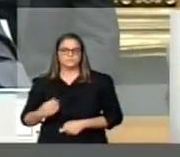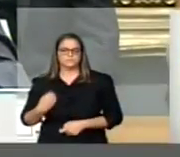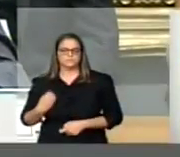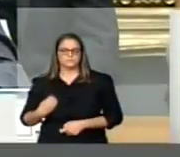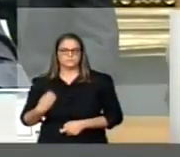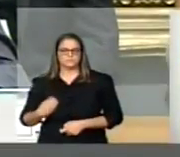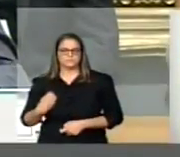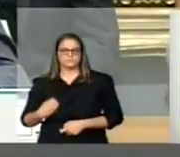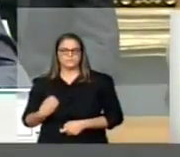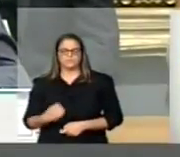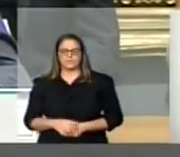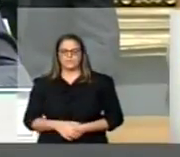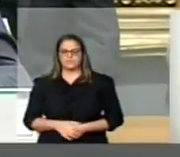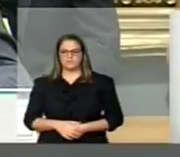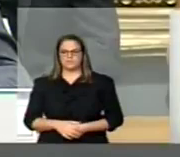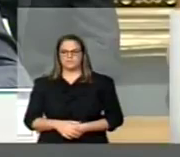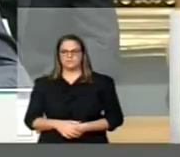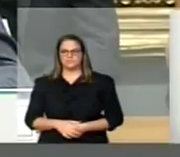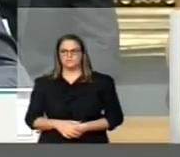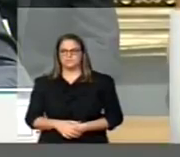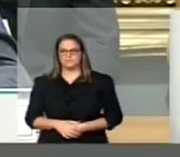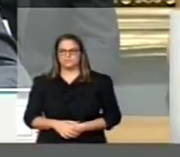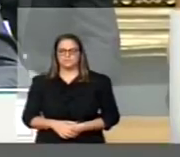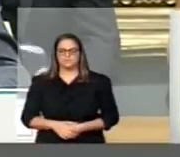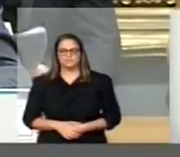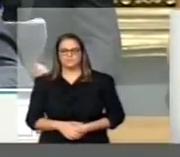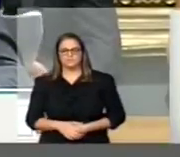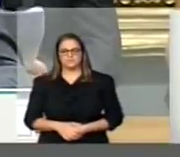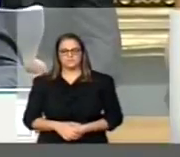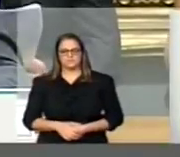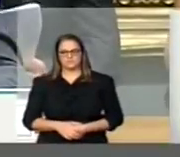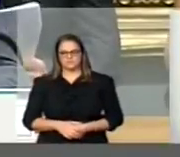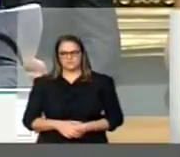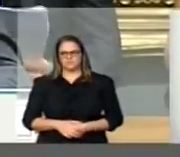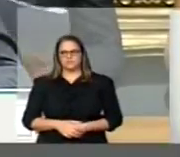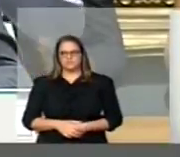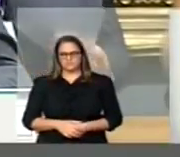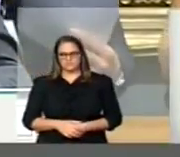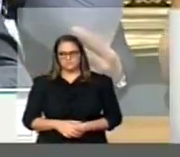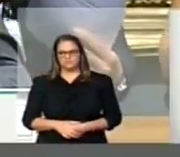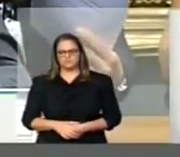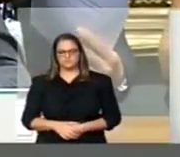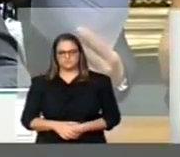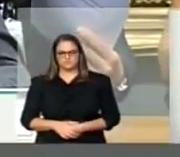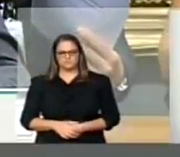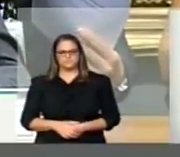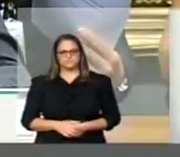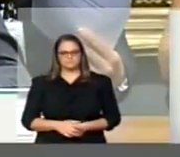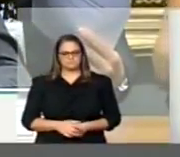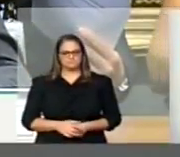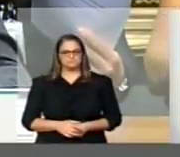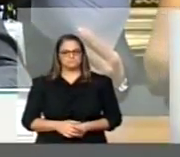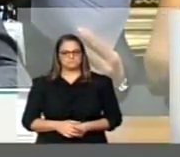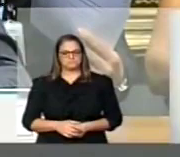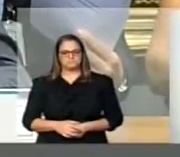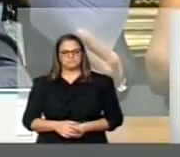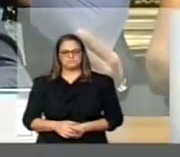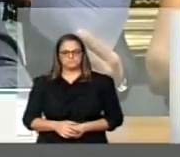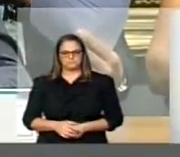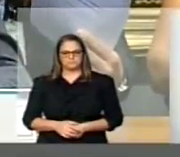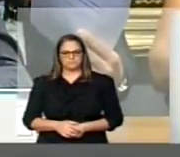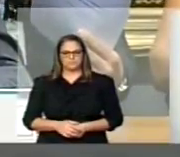denunciada. O importante é que os elementos essenciais caracterizadores de uma operação de